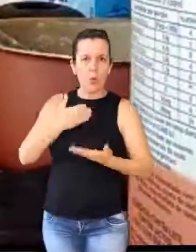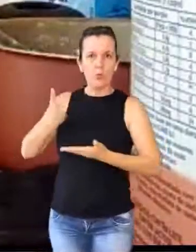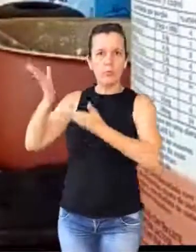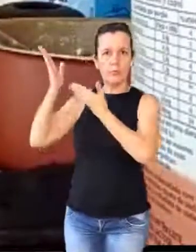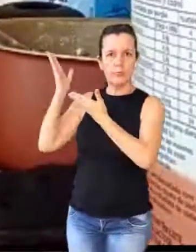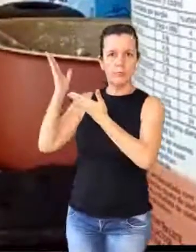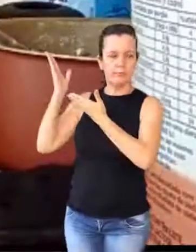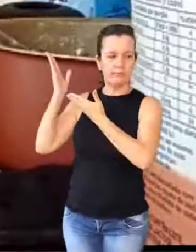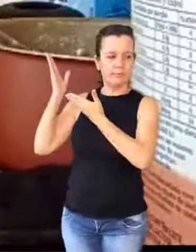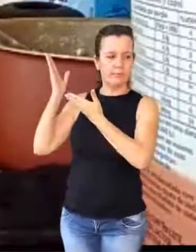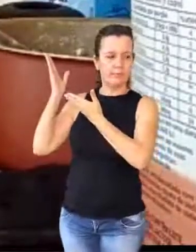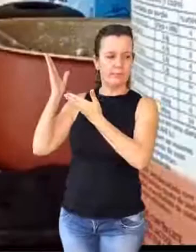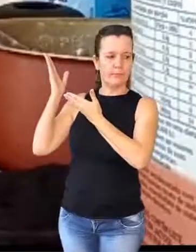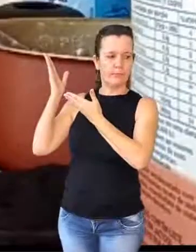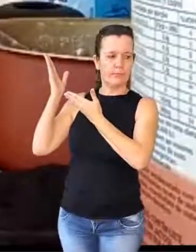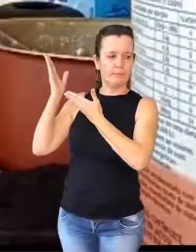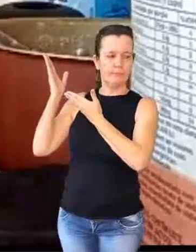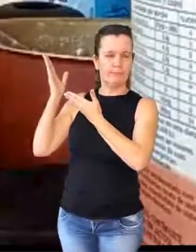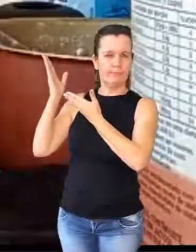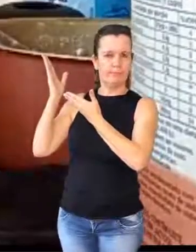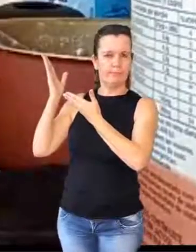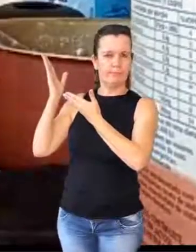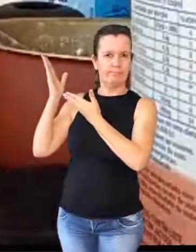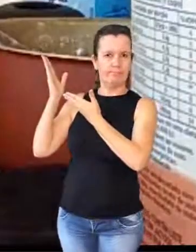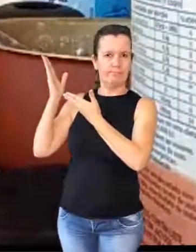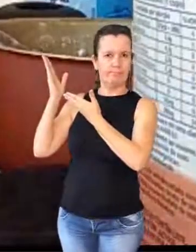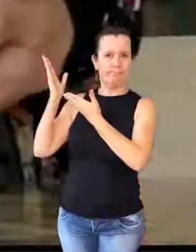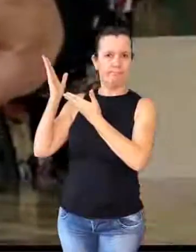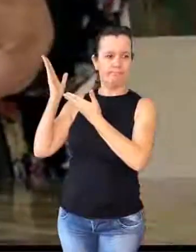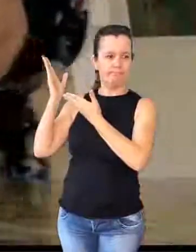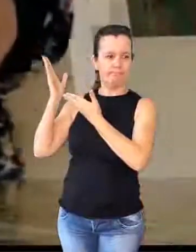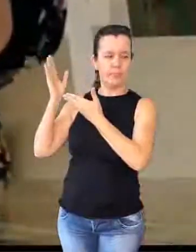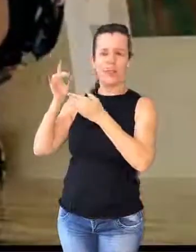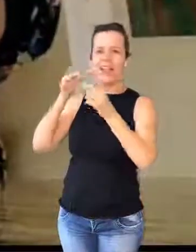tá bom? Um beijo, vamos ao nosso trabalho.